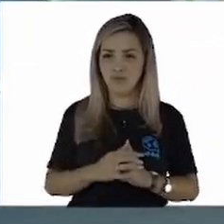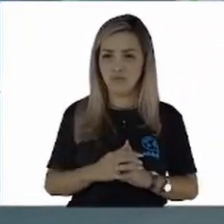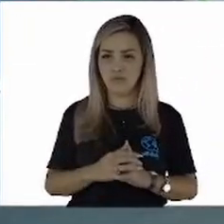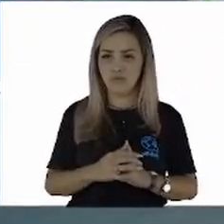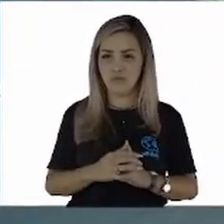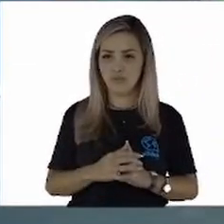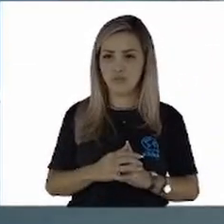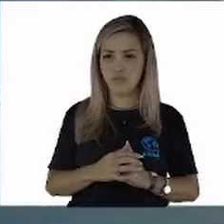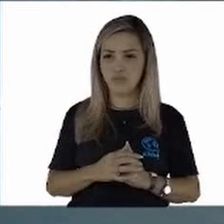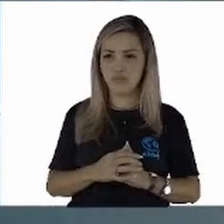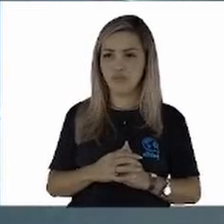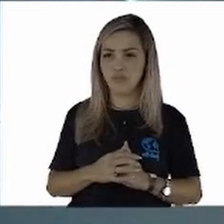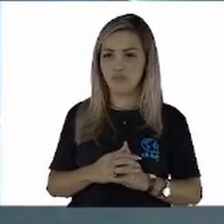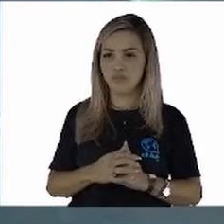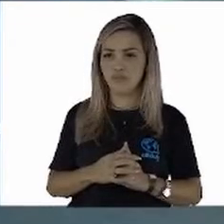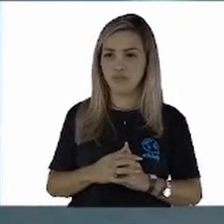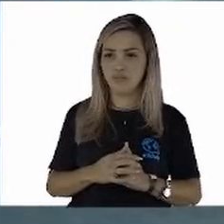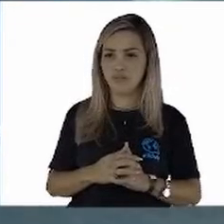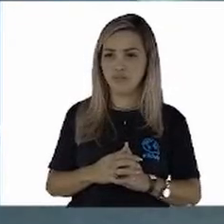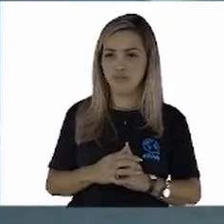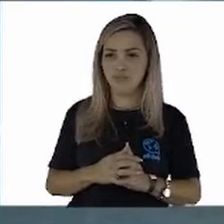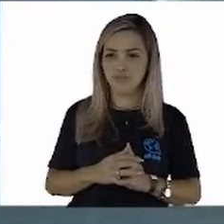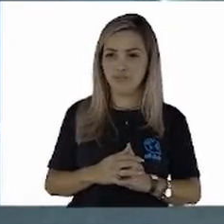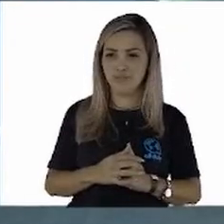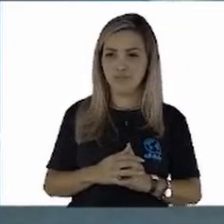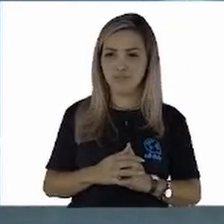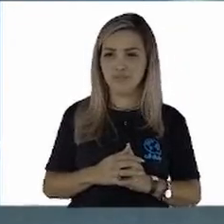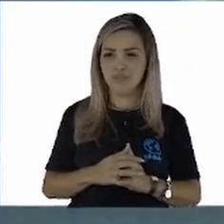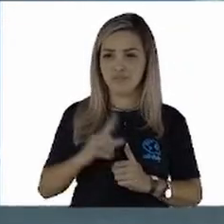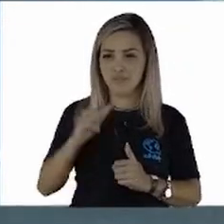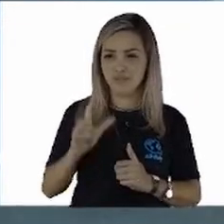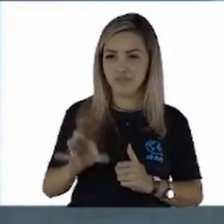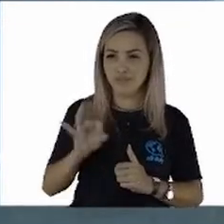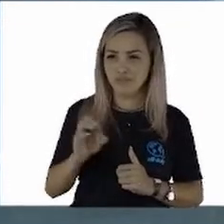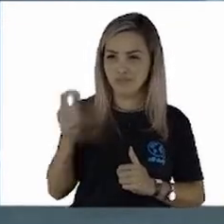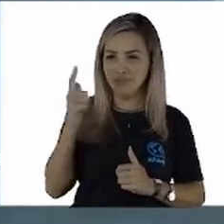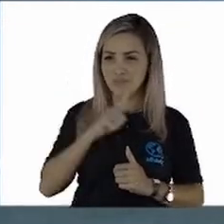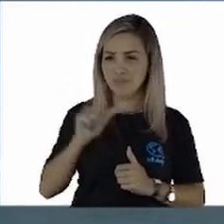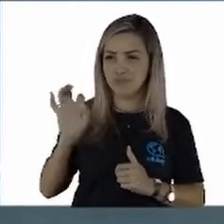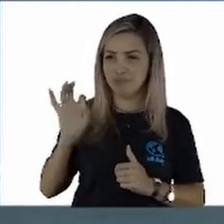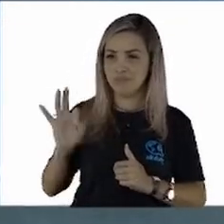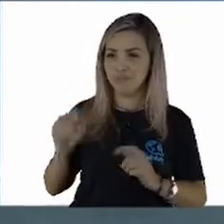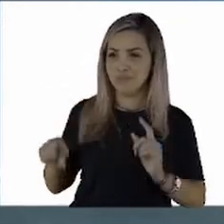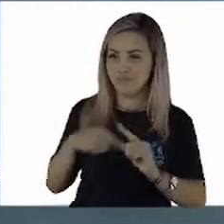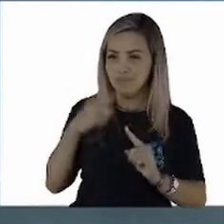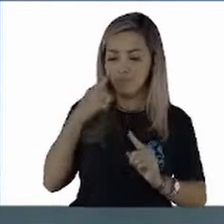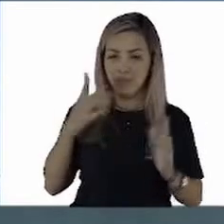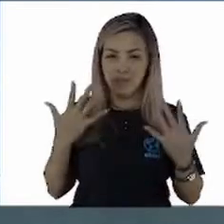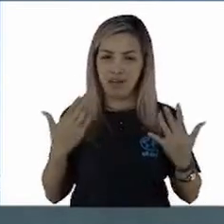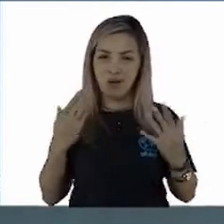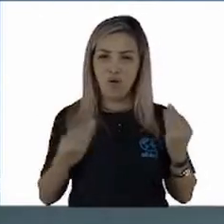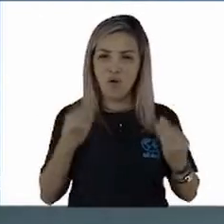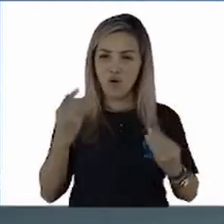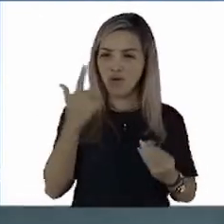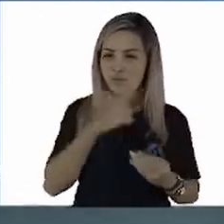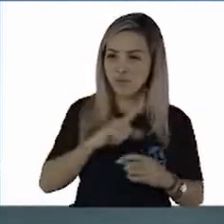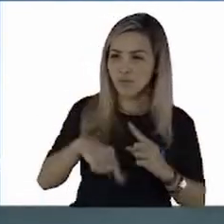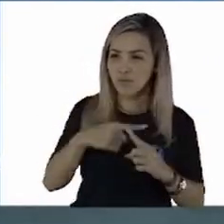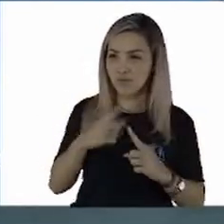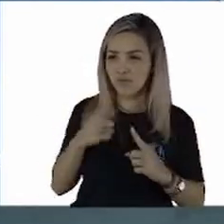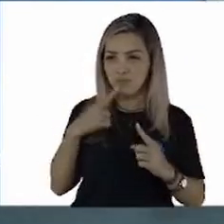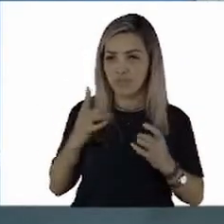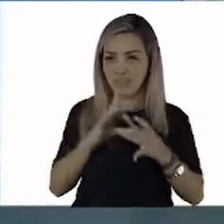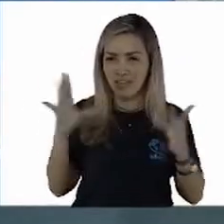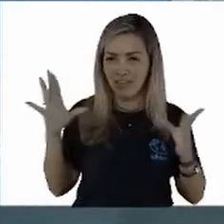parece que tá numa mão e tá outra, tá em qual mão, Vitor? Muito bem, teve gente que não acertou, já acertou, cara, teve gente que ficou bolada, como é que pode? Acertou, você viu que tá